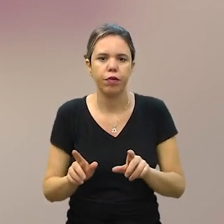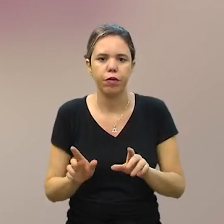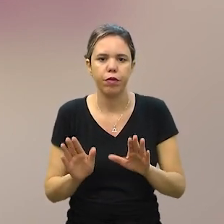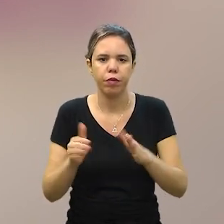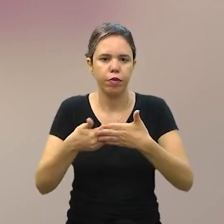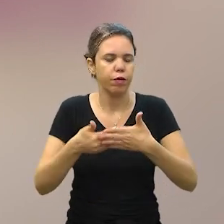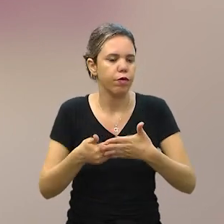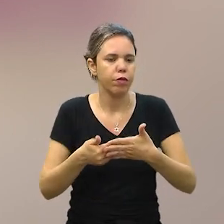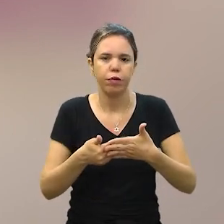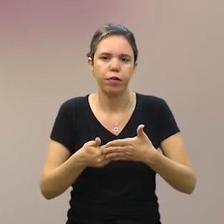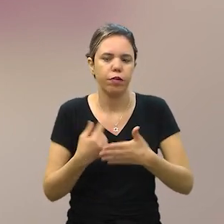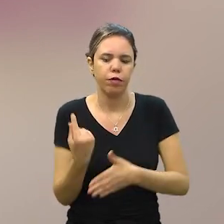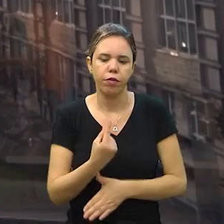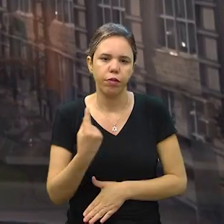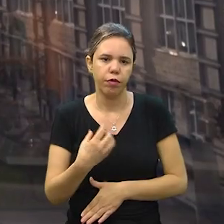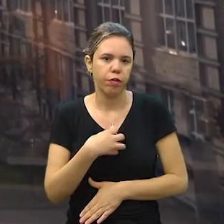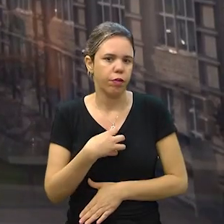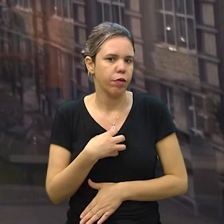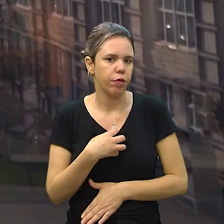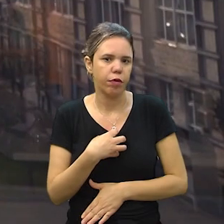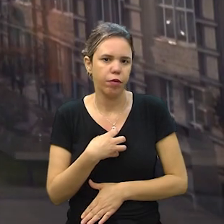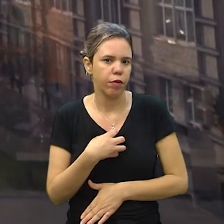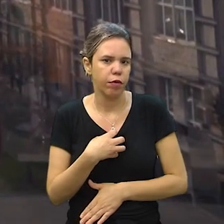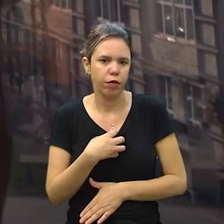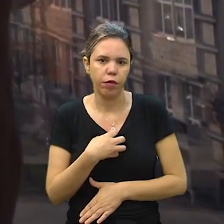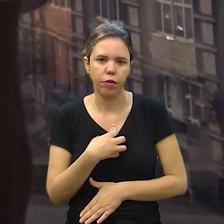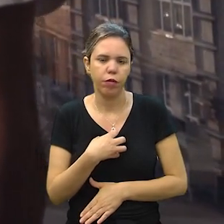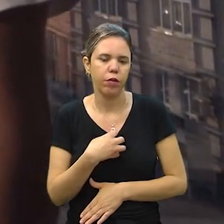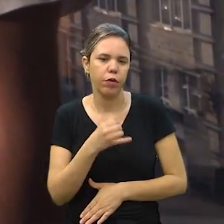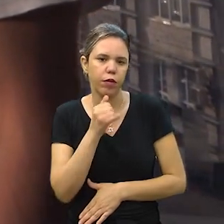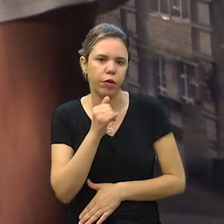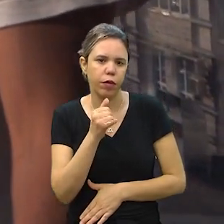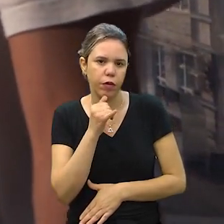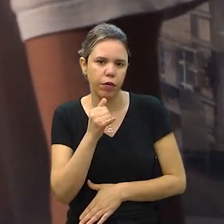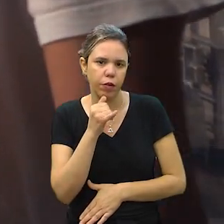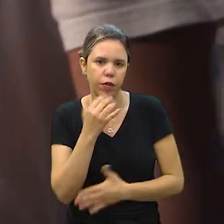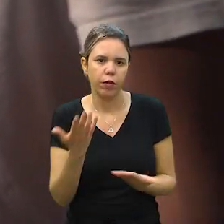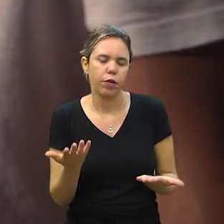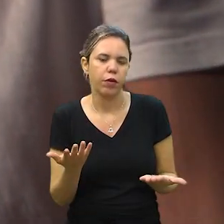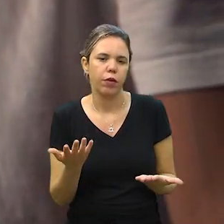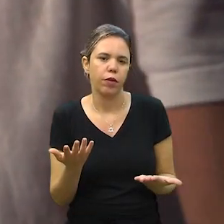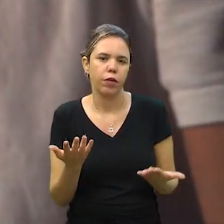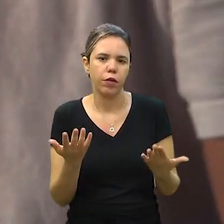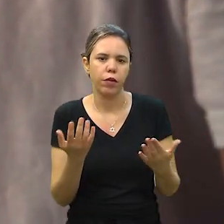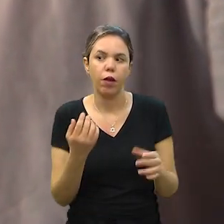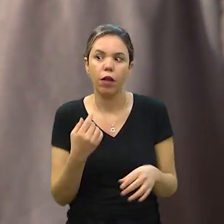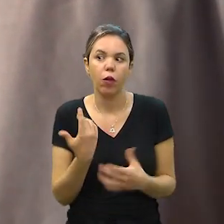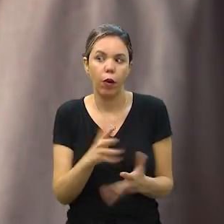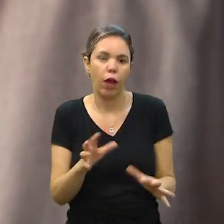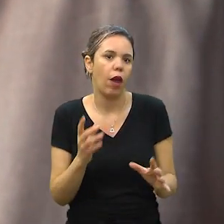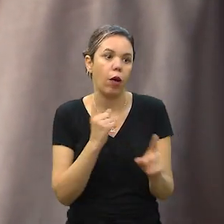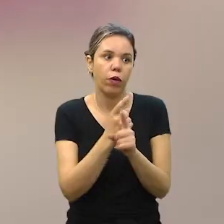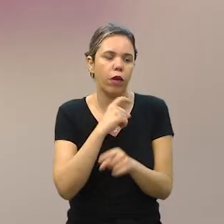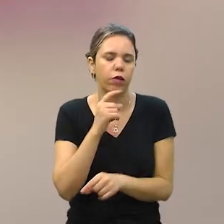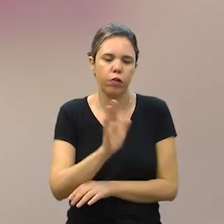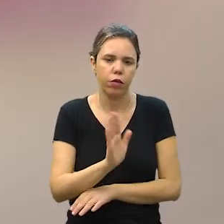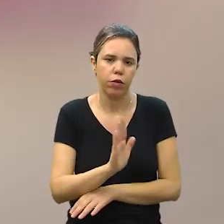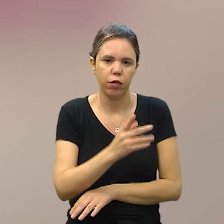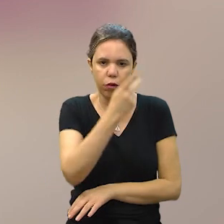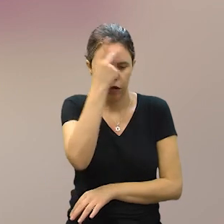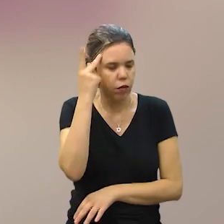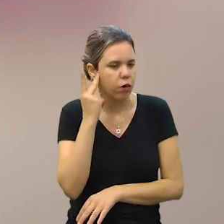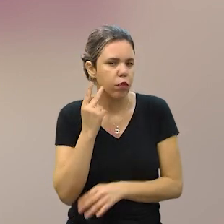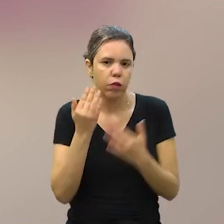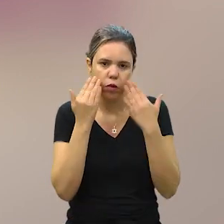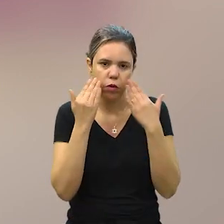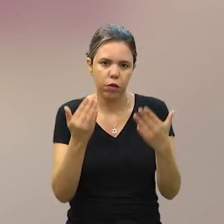se fecham, não, se isolam e estão ali cumprindo com o terror de encontrar com o outro. Tem outras